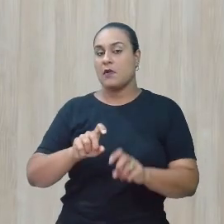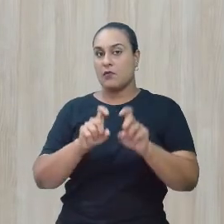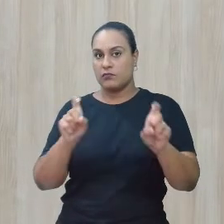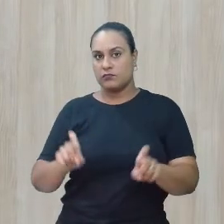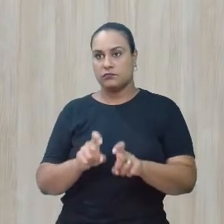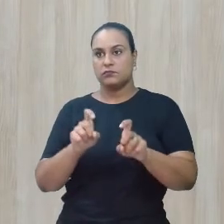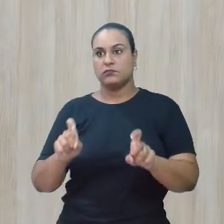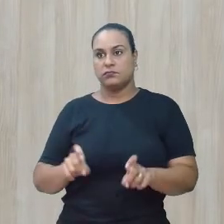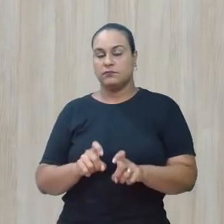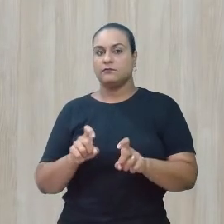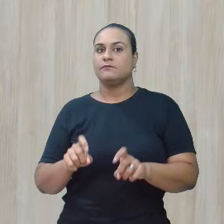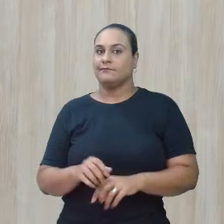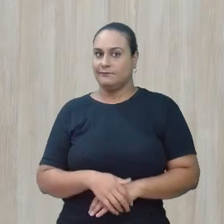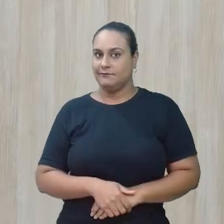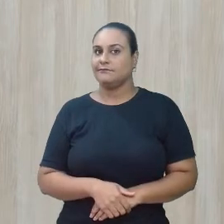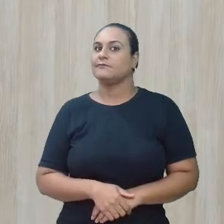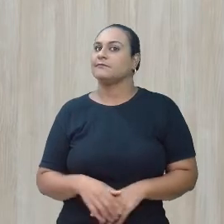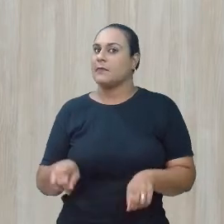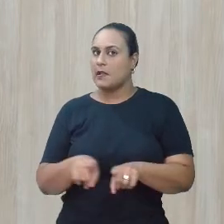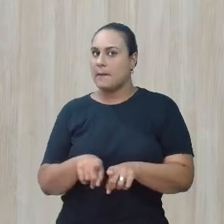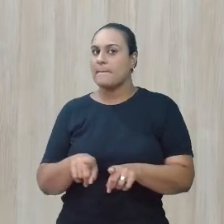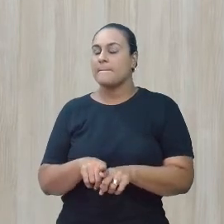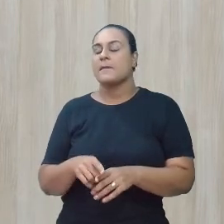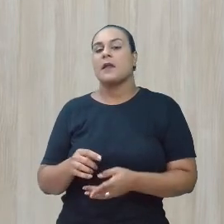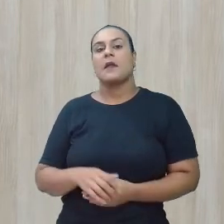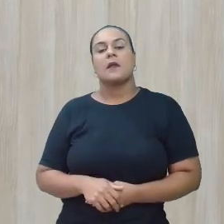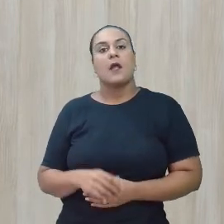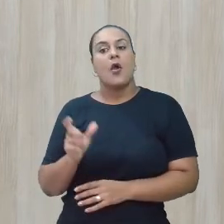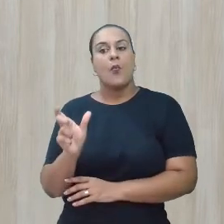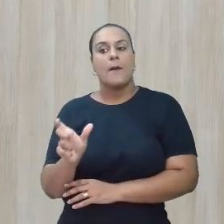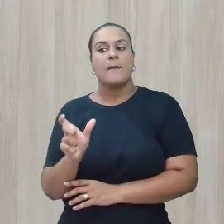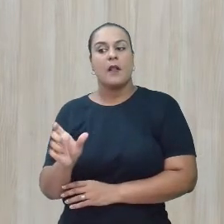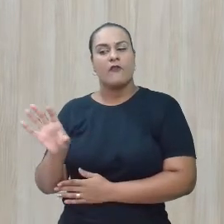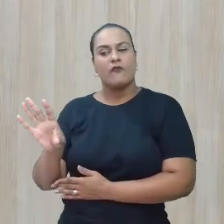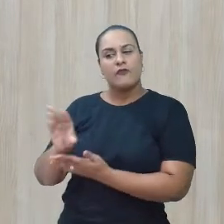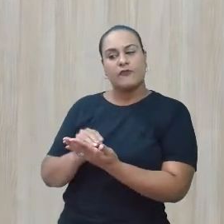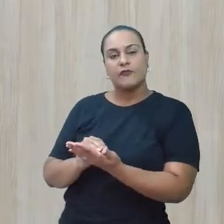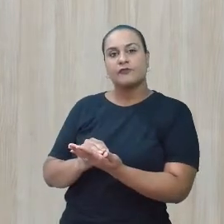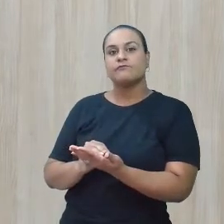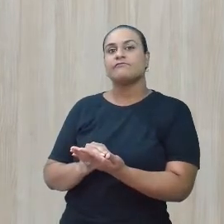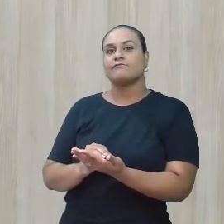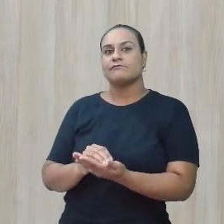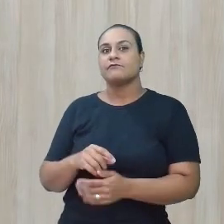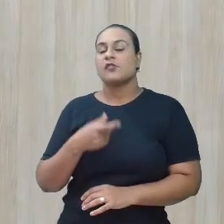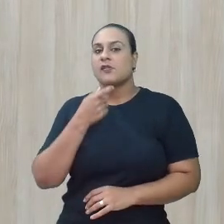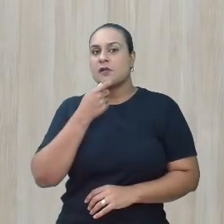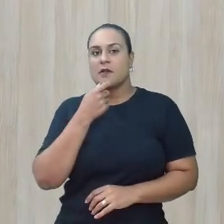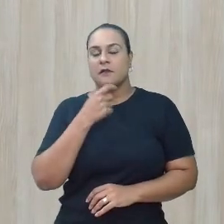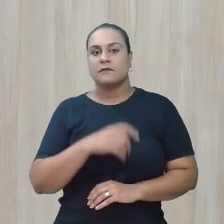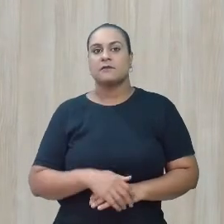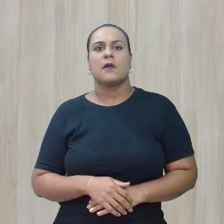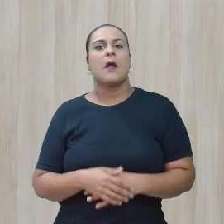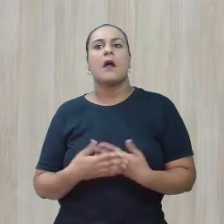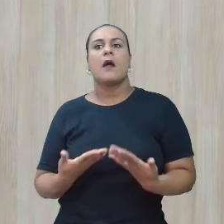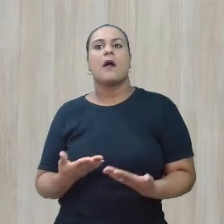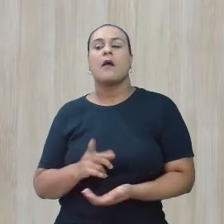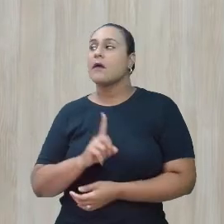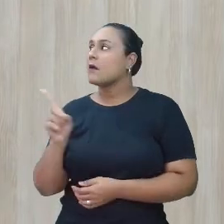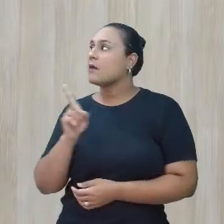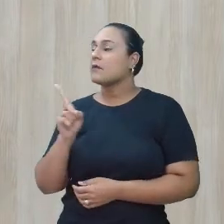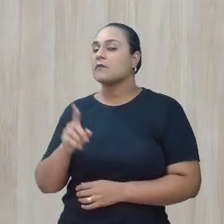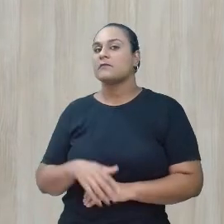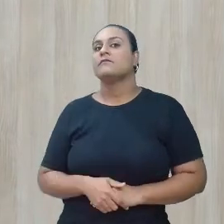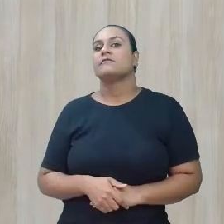que também é uma palavrinha importada, né, do inglês, que significa ratinho. Mas como é que a gente diz rato lá em